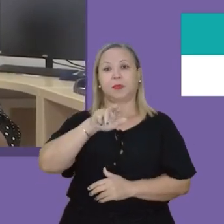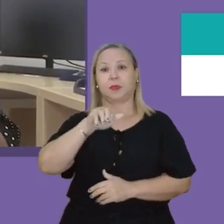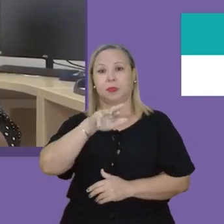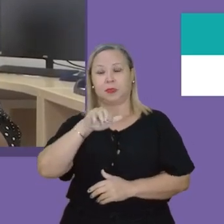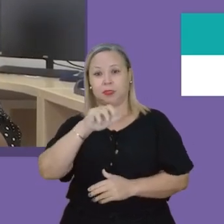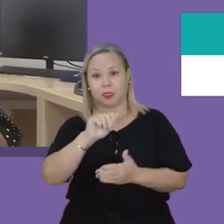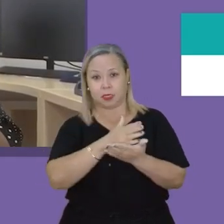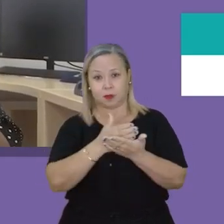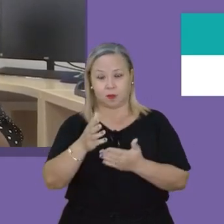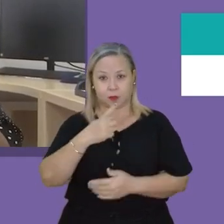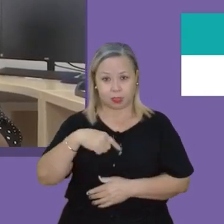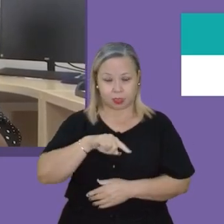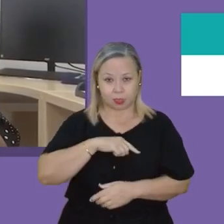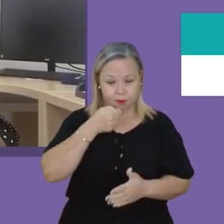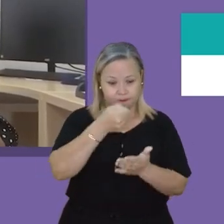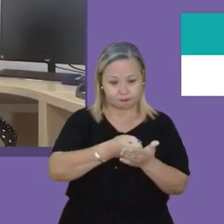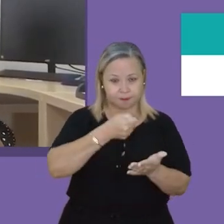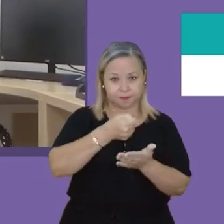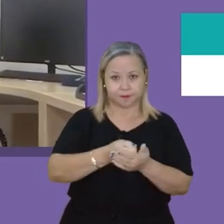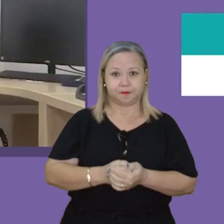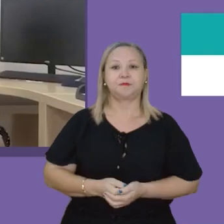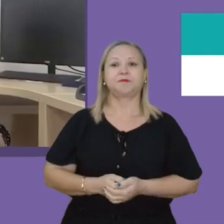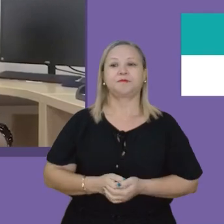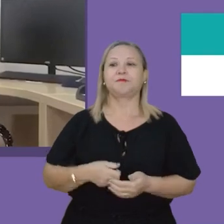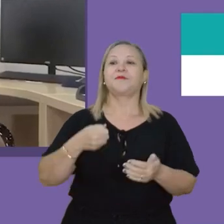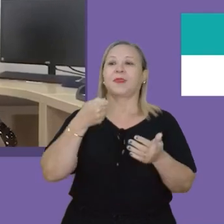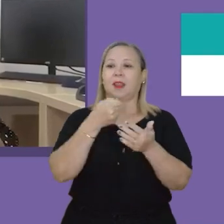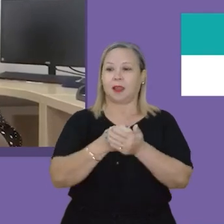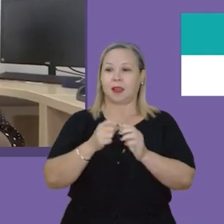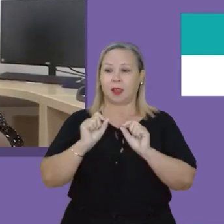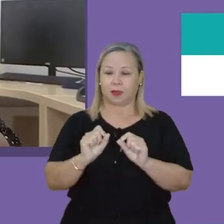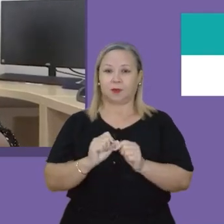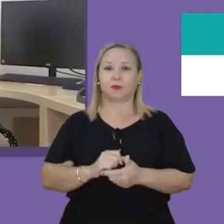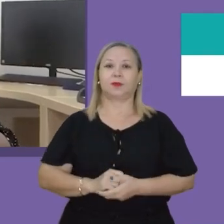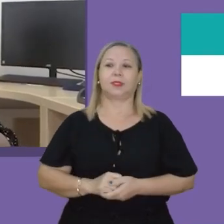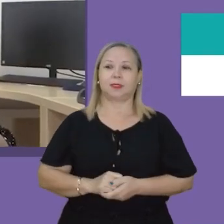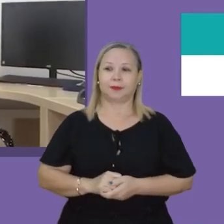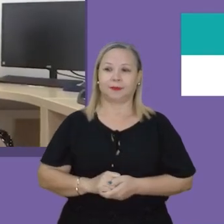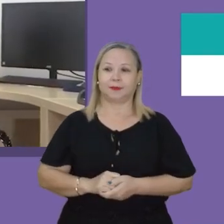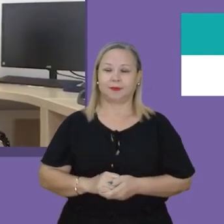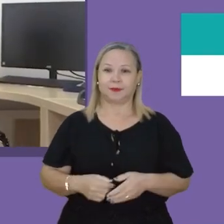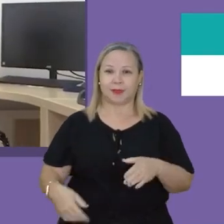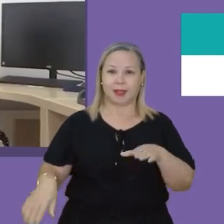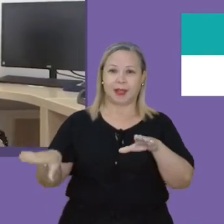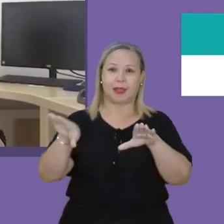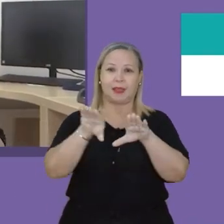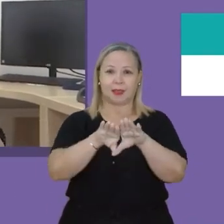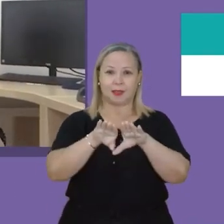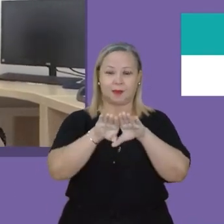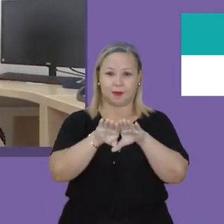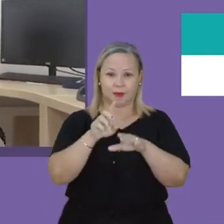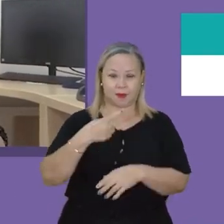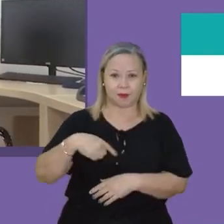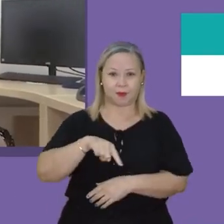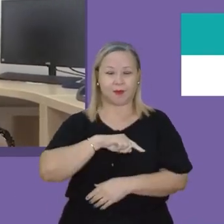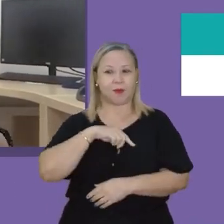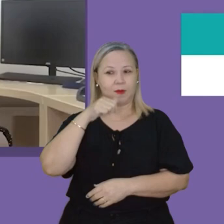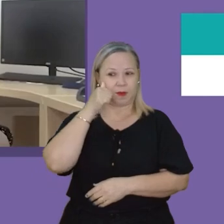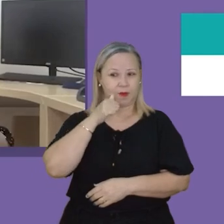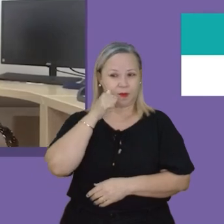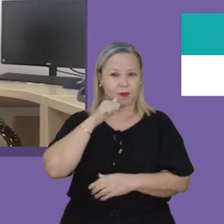começamos a nossa luta, a luta pela inclusão de nós,